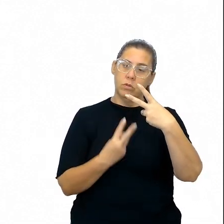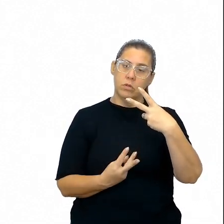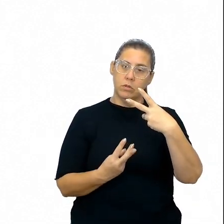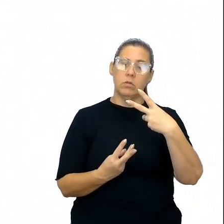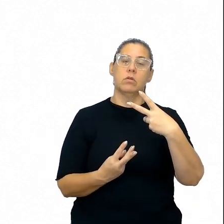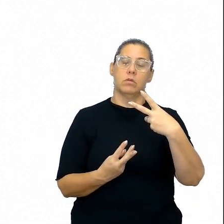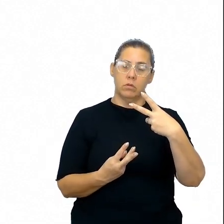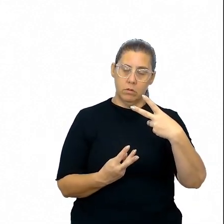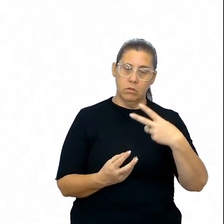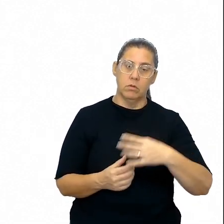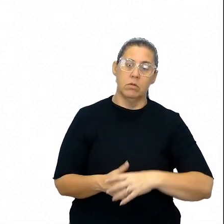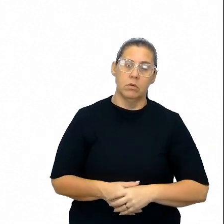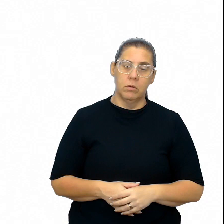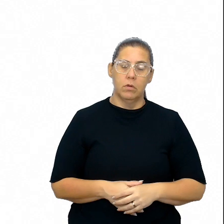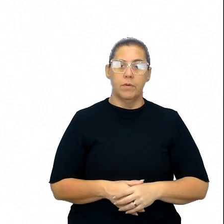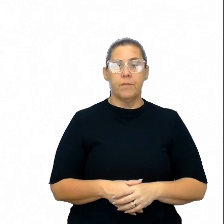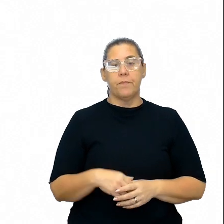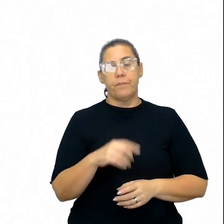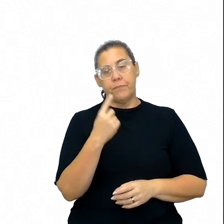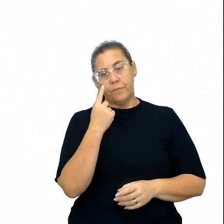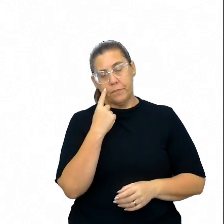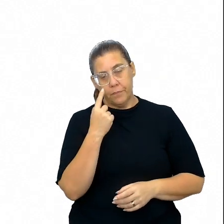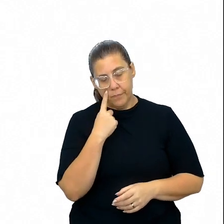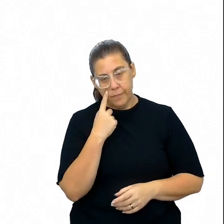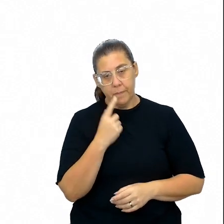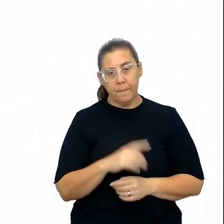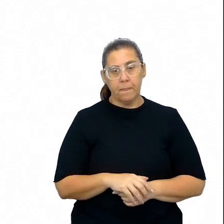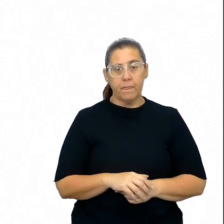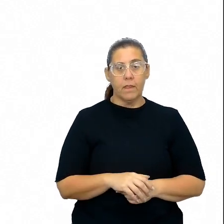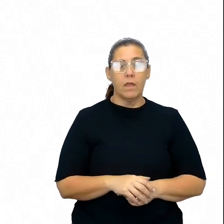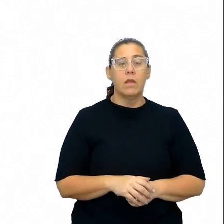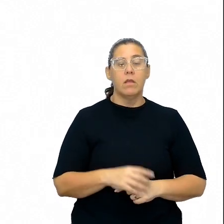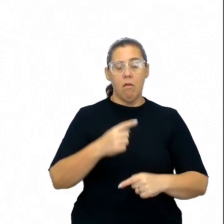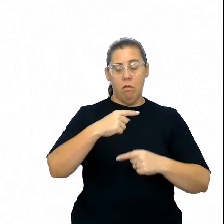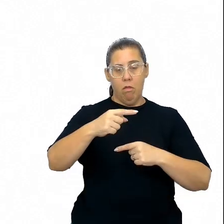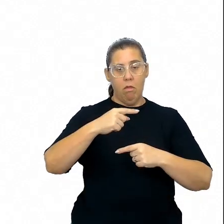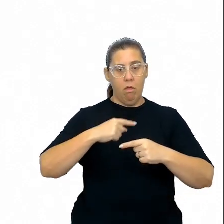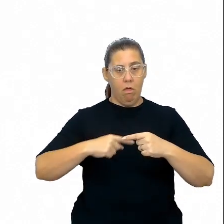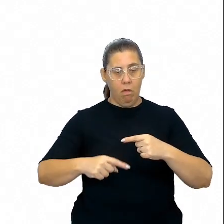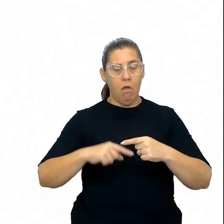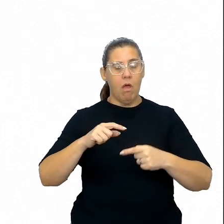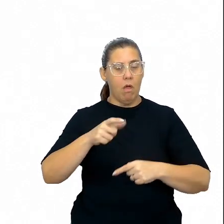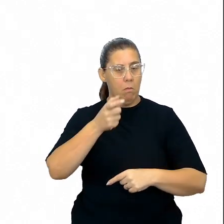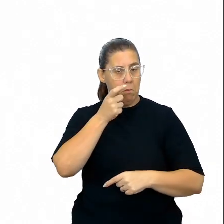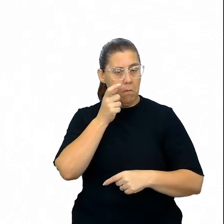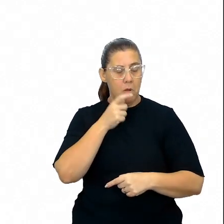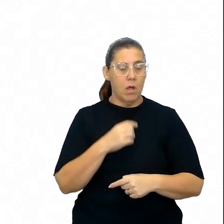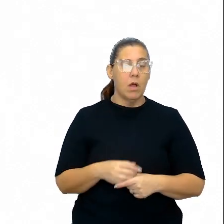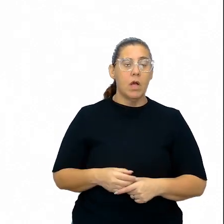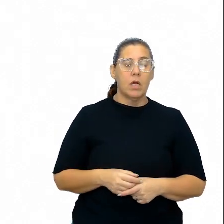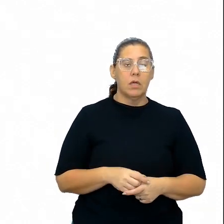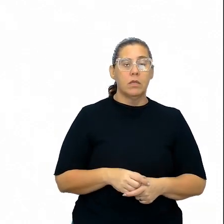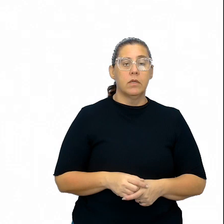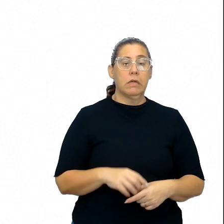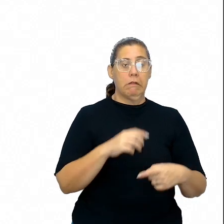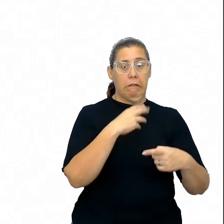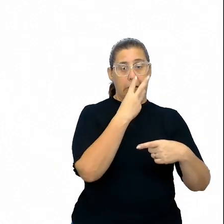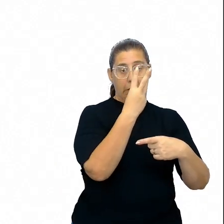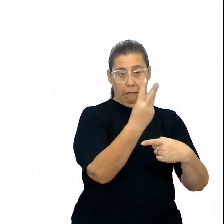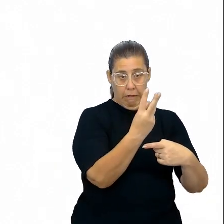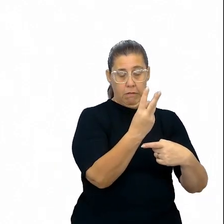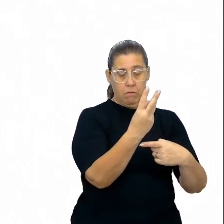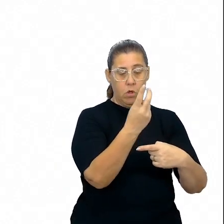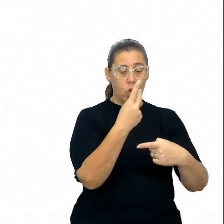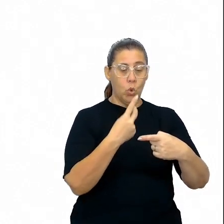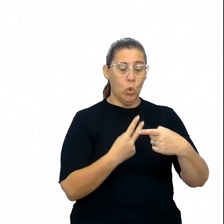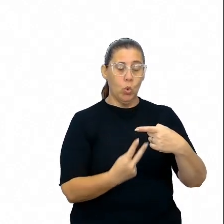representa essa relação. Olha que legal, então eu estou falando de razão. E a razão é interessante que fala assim, a cada 3 pessoas, 2